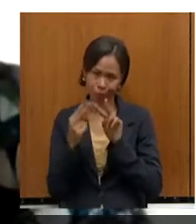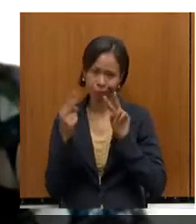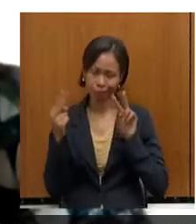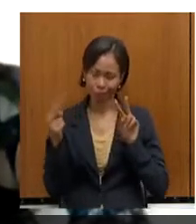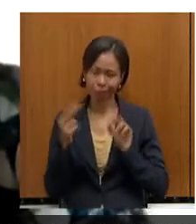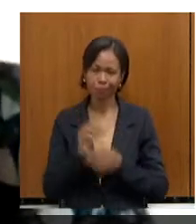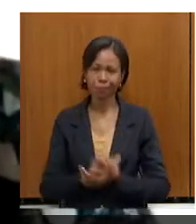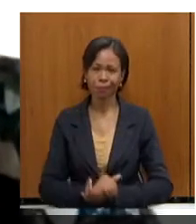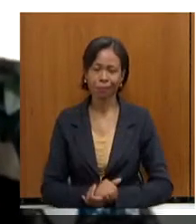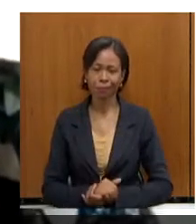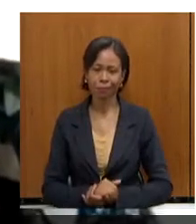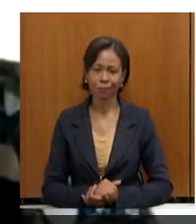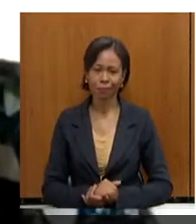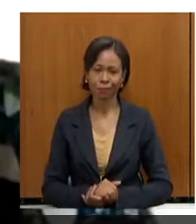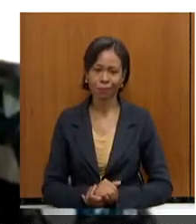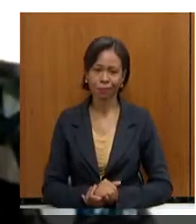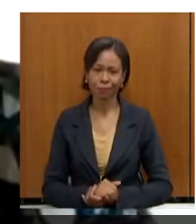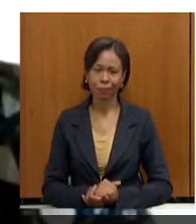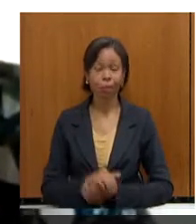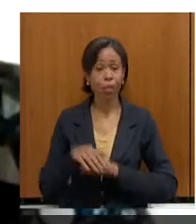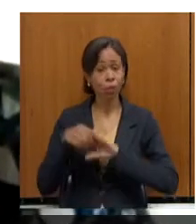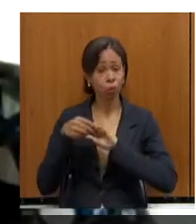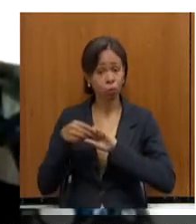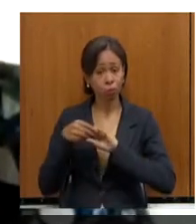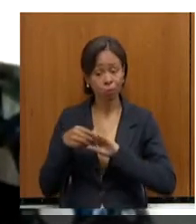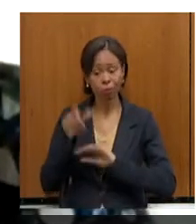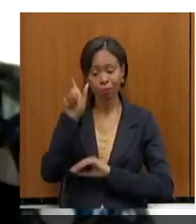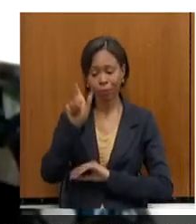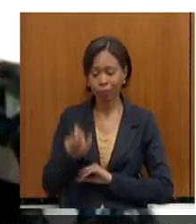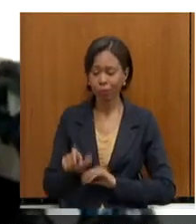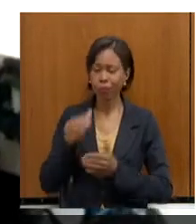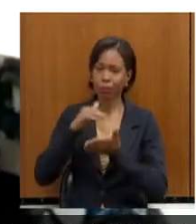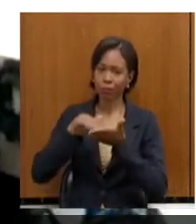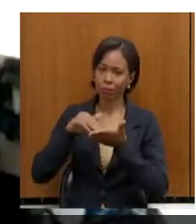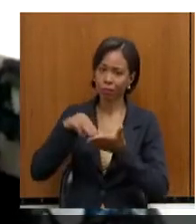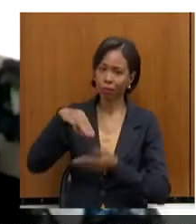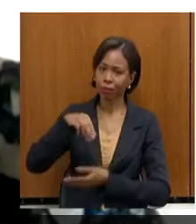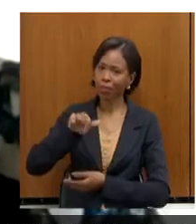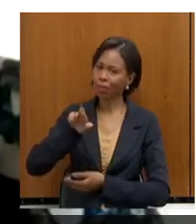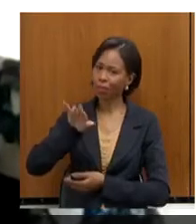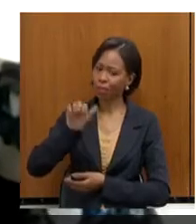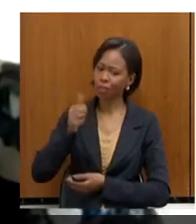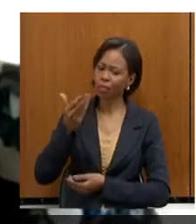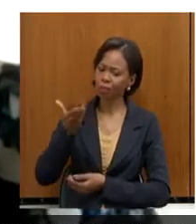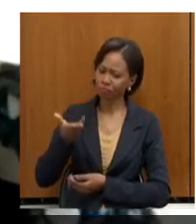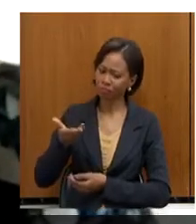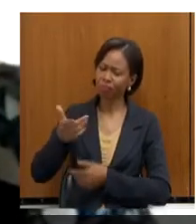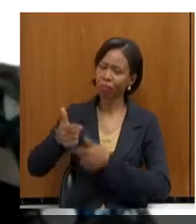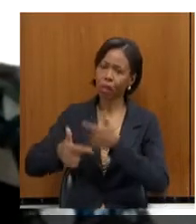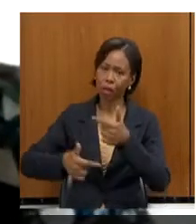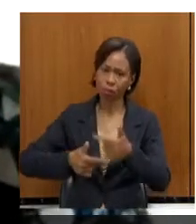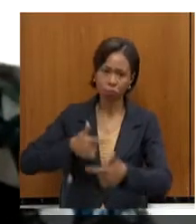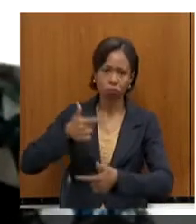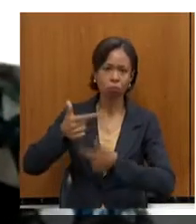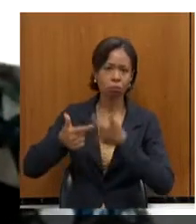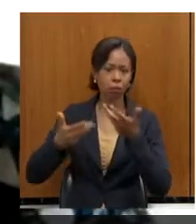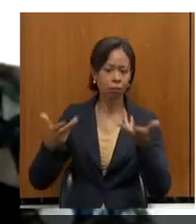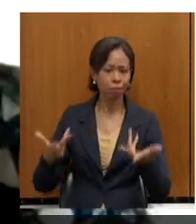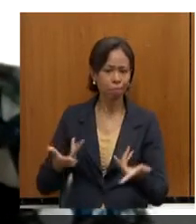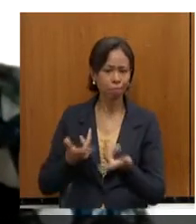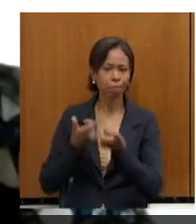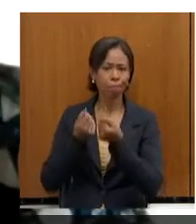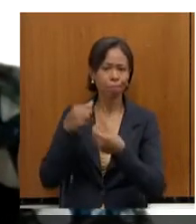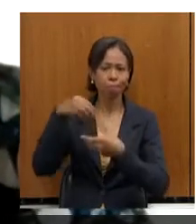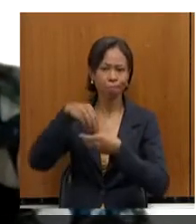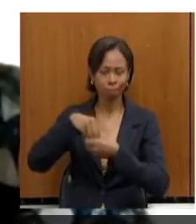forma remota como eu quero cumprimentar a nossa secretária Marília pelo excelente trabalho que vem realizando à frente da